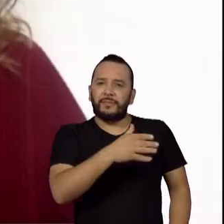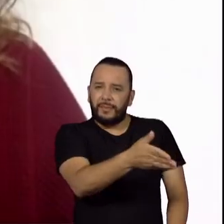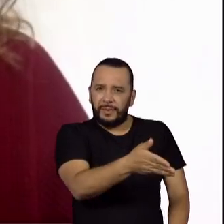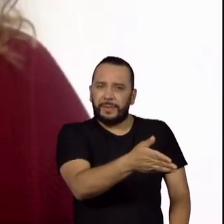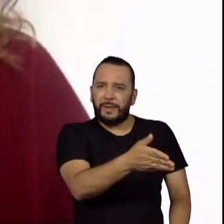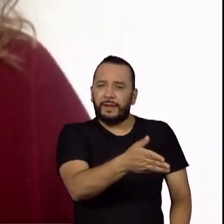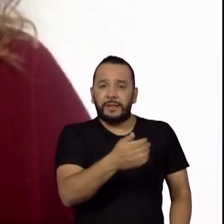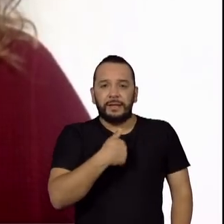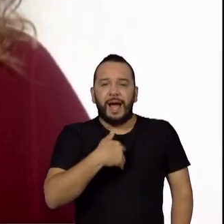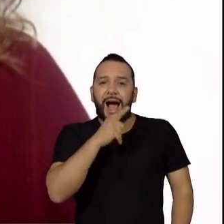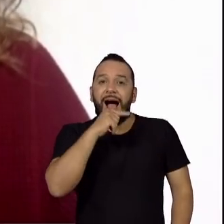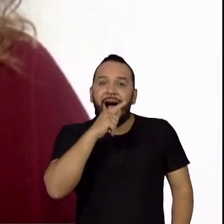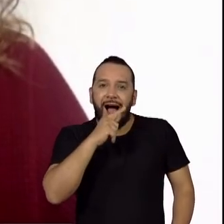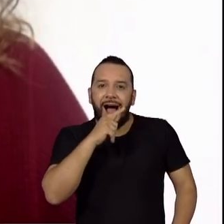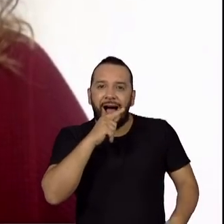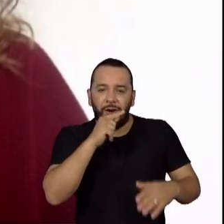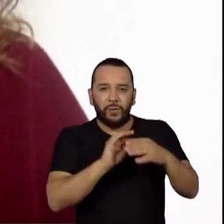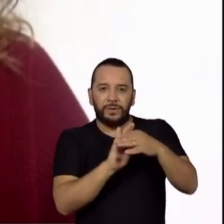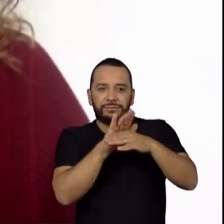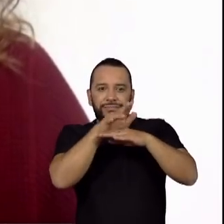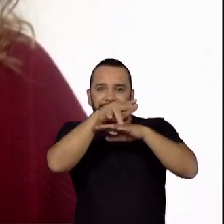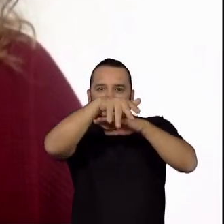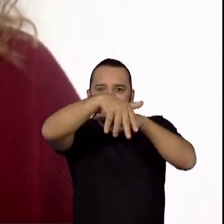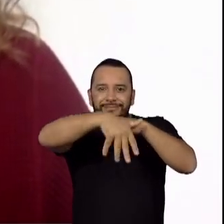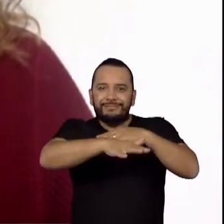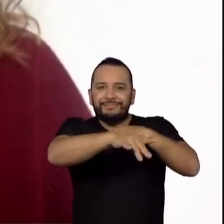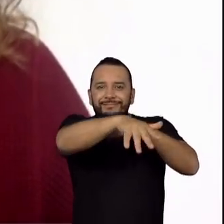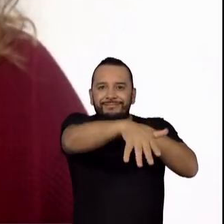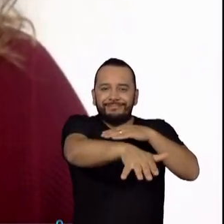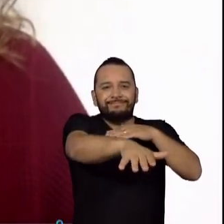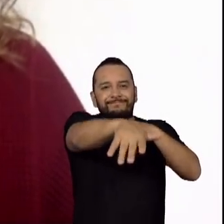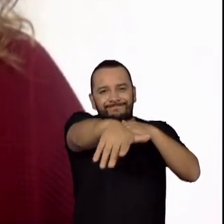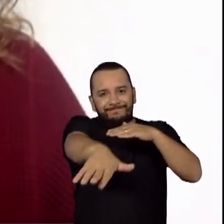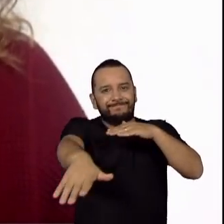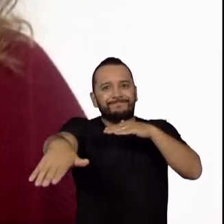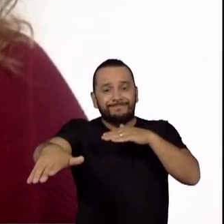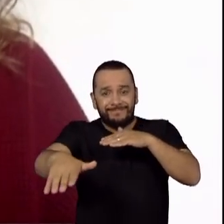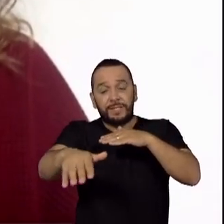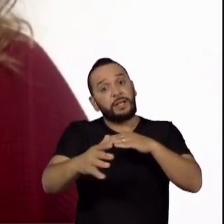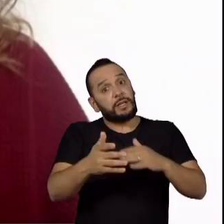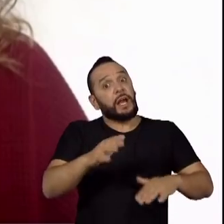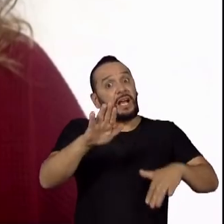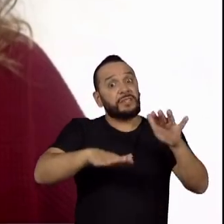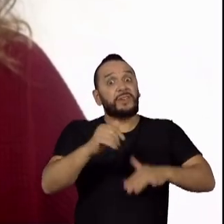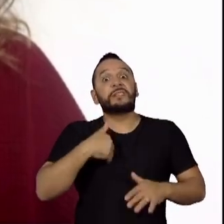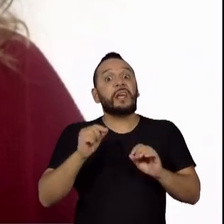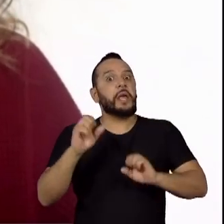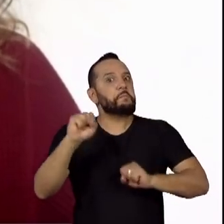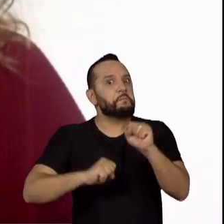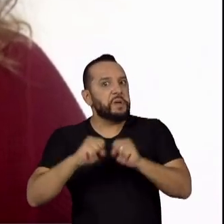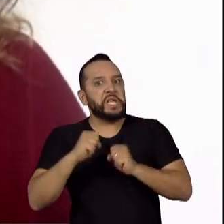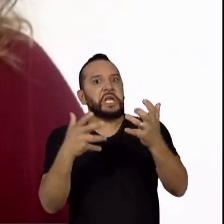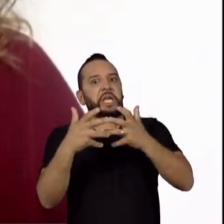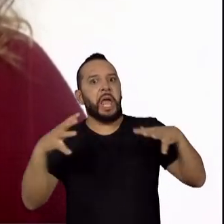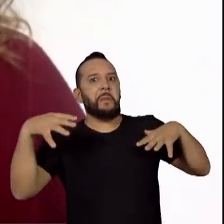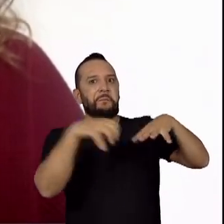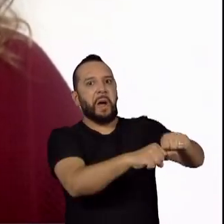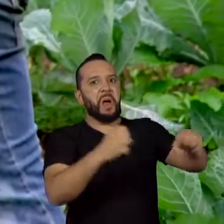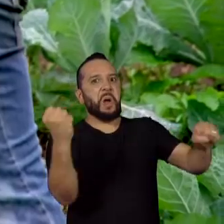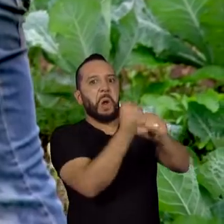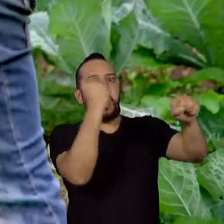contém mananciais hídricos ali que abastecem a cidade e que sofre uma pressão imobiliária constante e